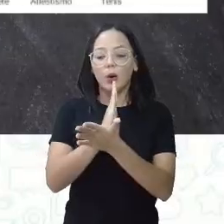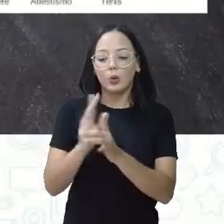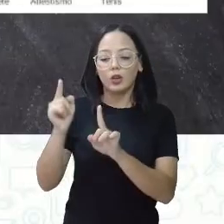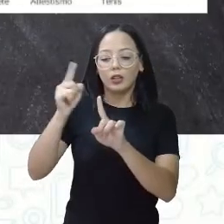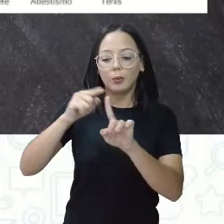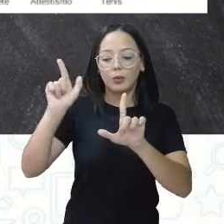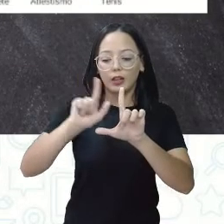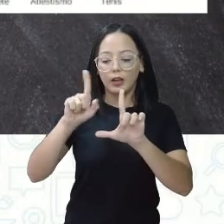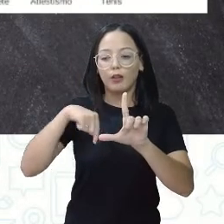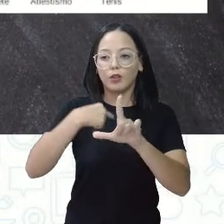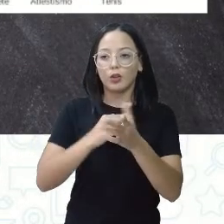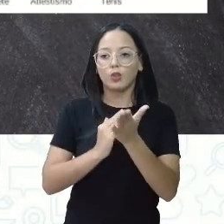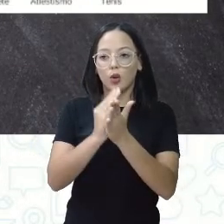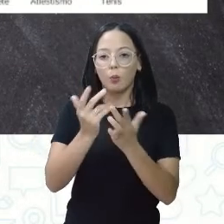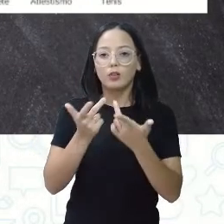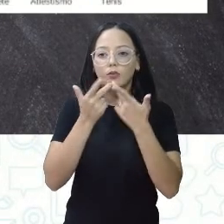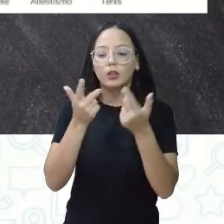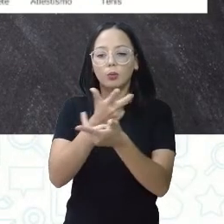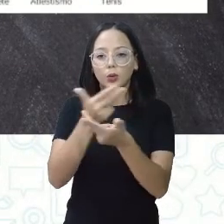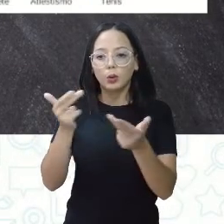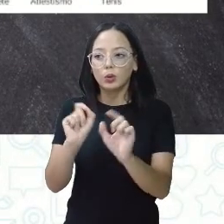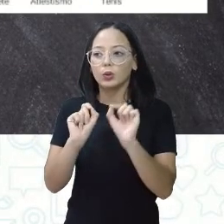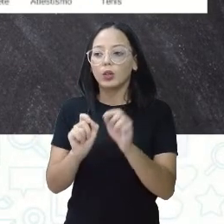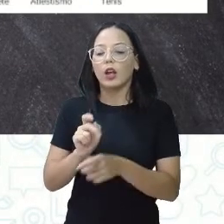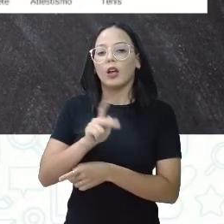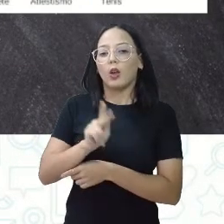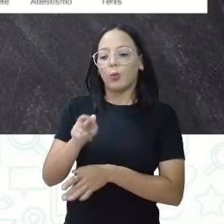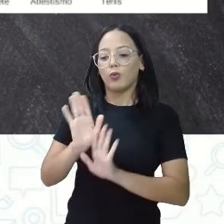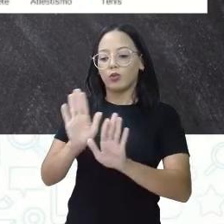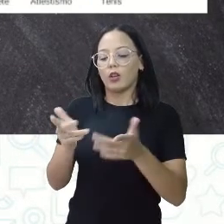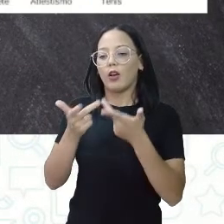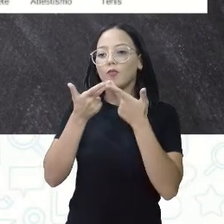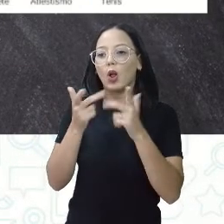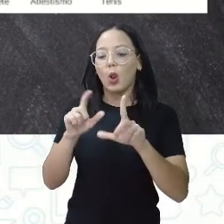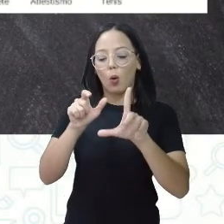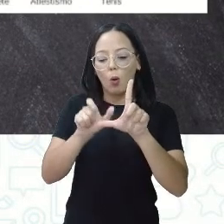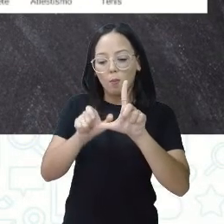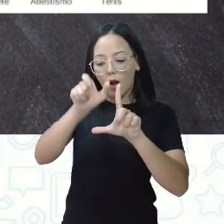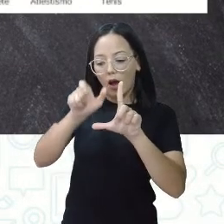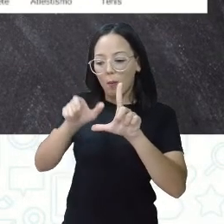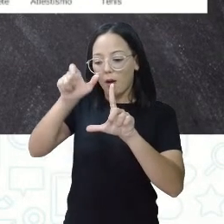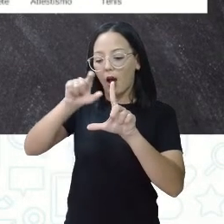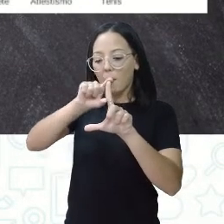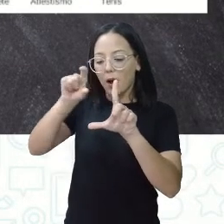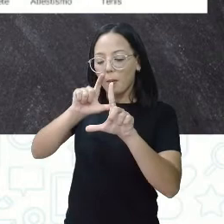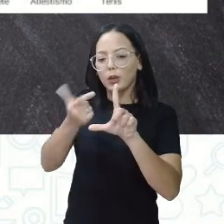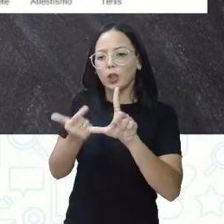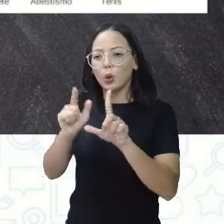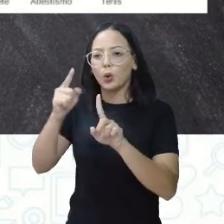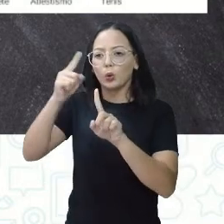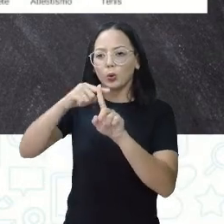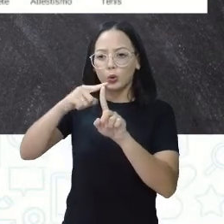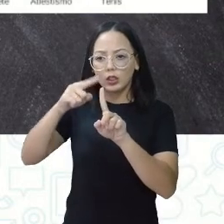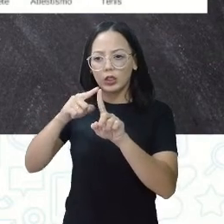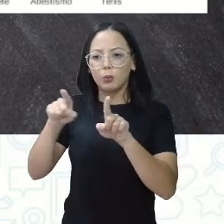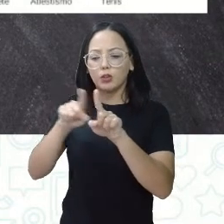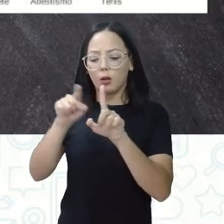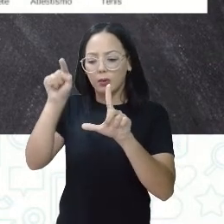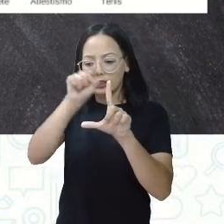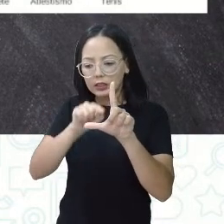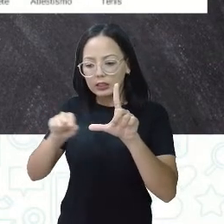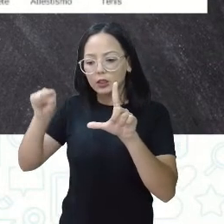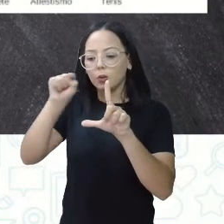e aí ó, a gente começa falando de coisas que o professor Heleno já trouxe, as barrinhas. Existem outros gráficos, né? Tem um gráfico ali circular que eu